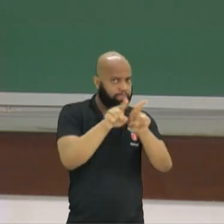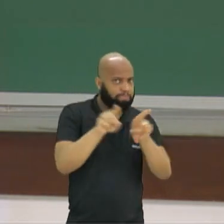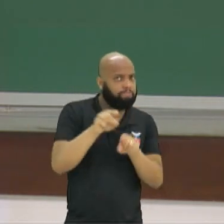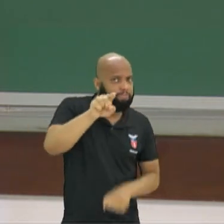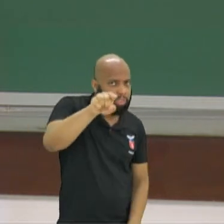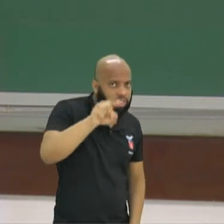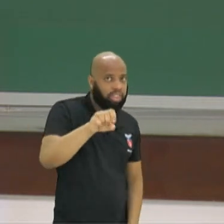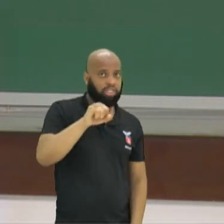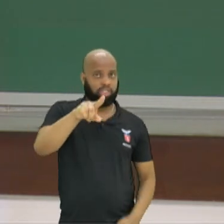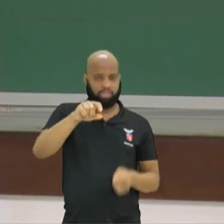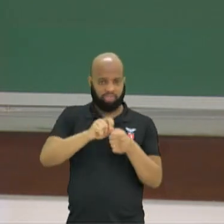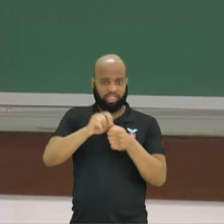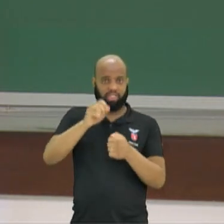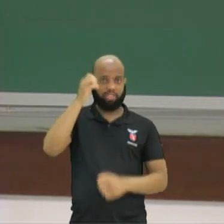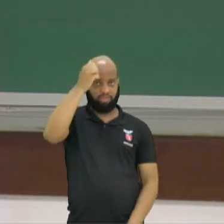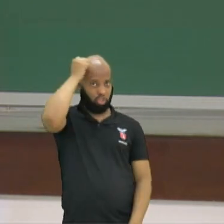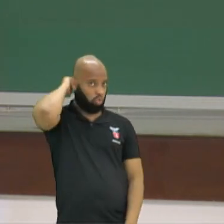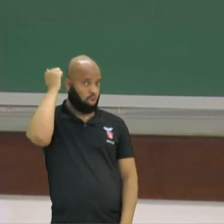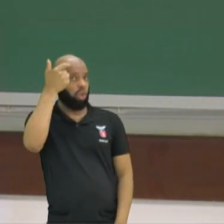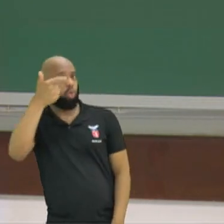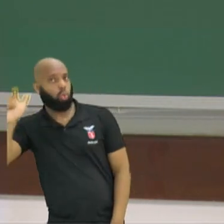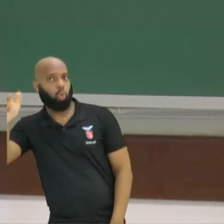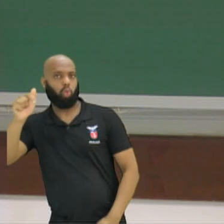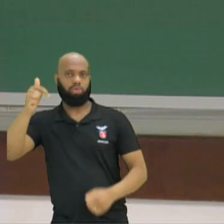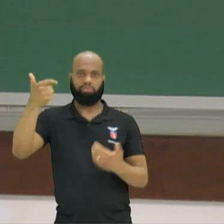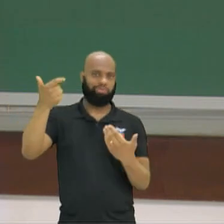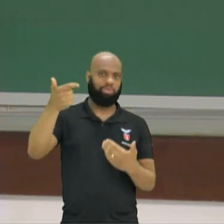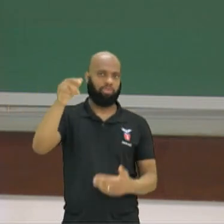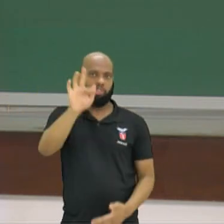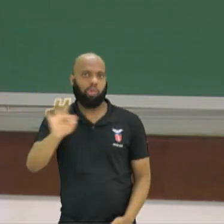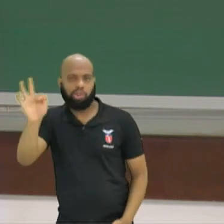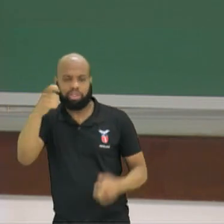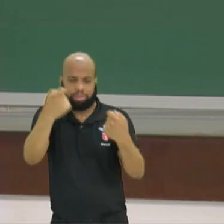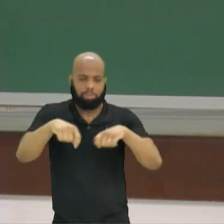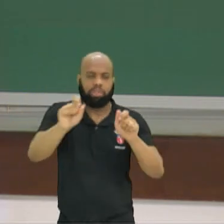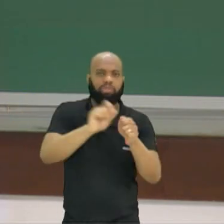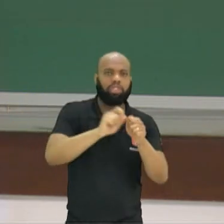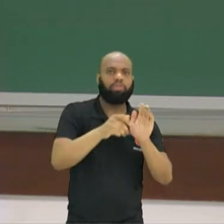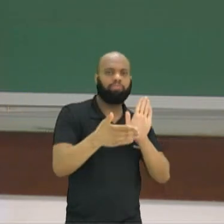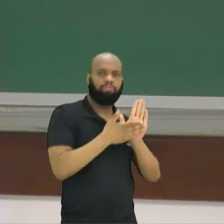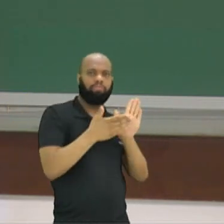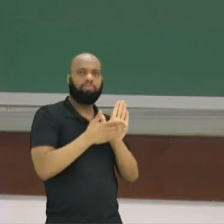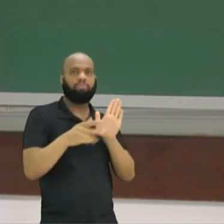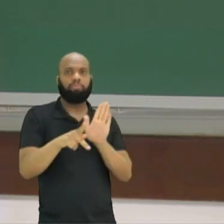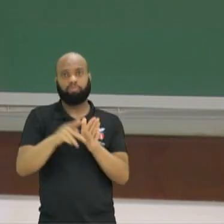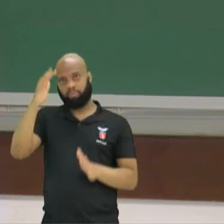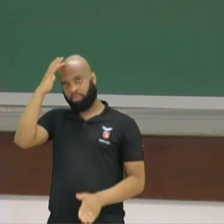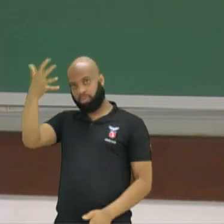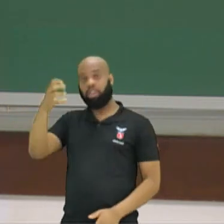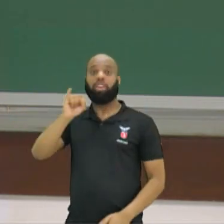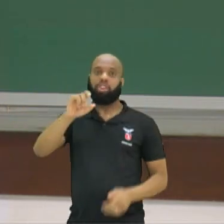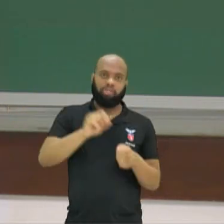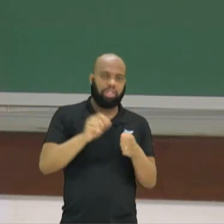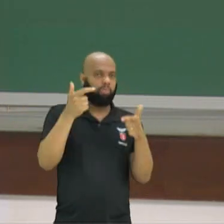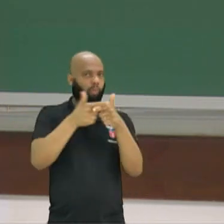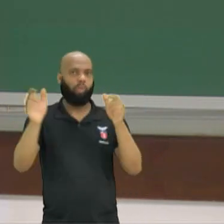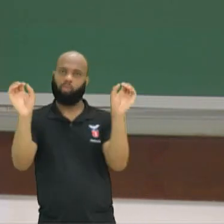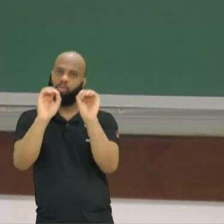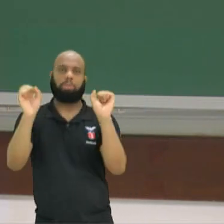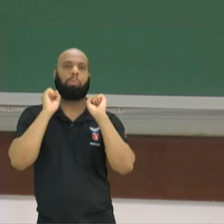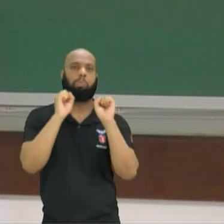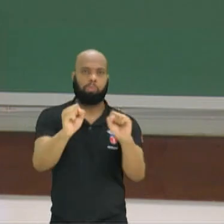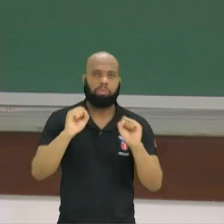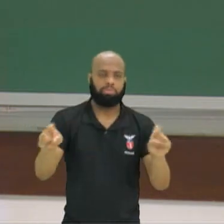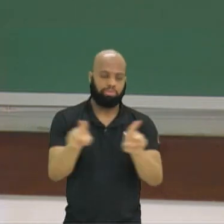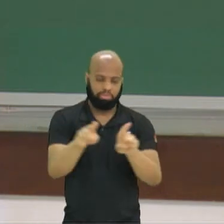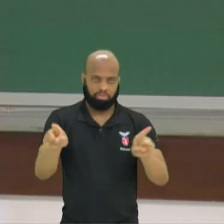Lembrando também que quem vai fazer vestibulares em outras instituições não precisa fazer a proposta de intervenção. Mas, se fizer, não tem problema nenhum.